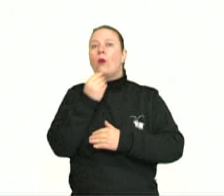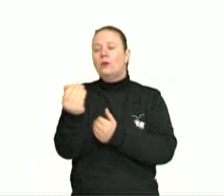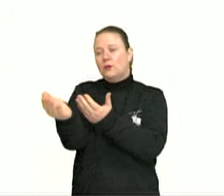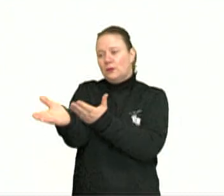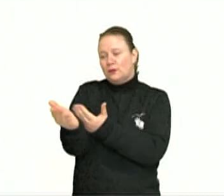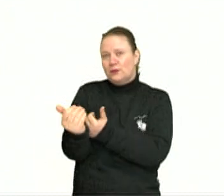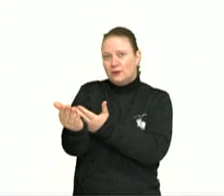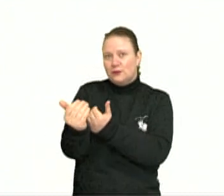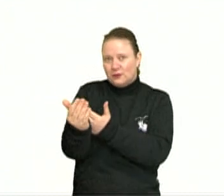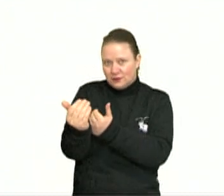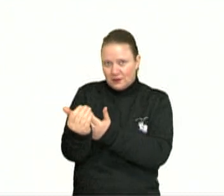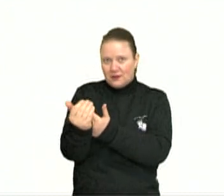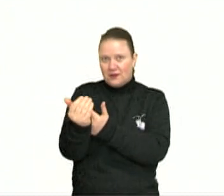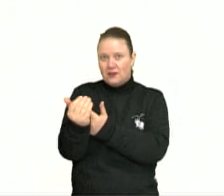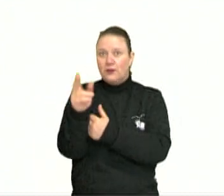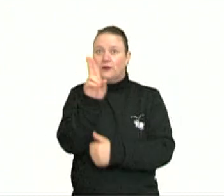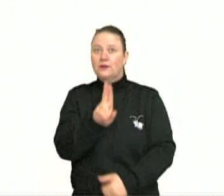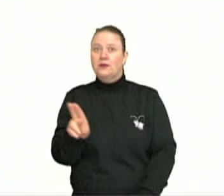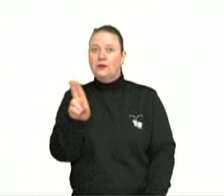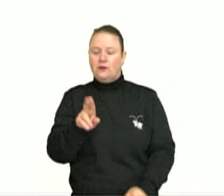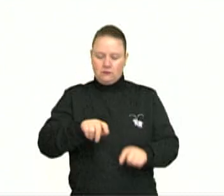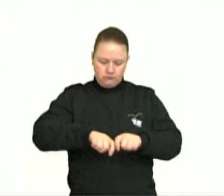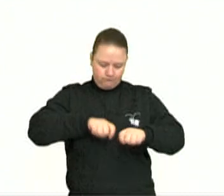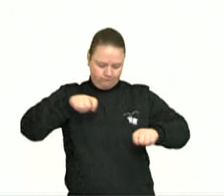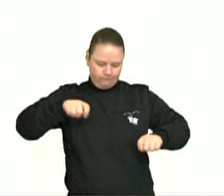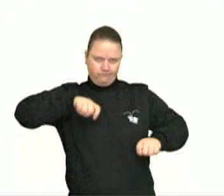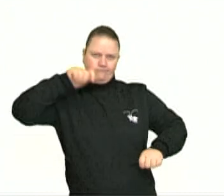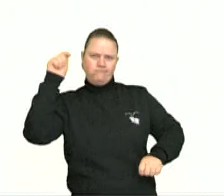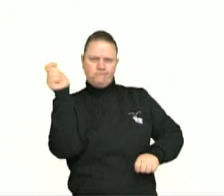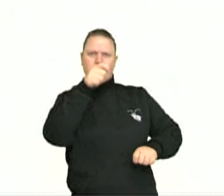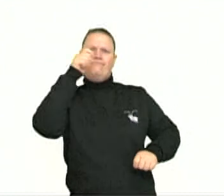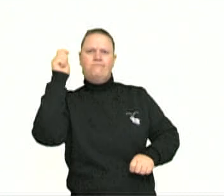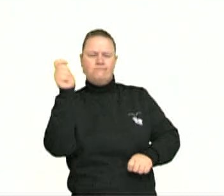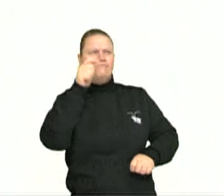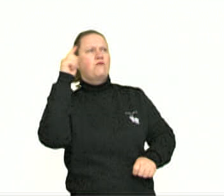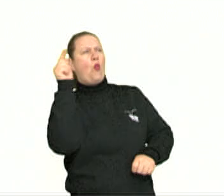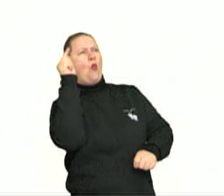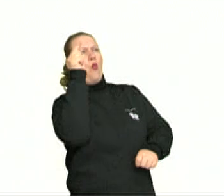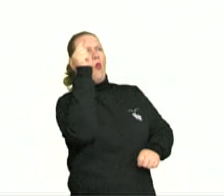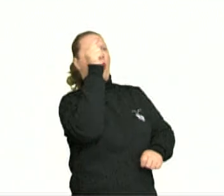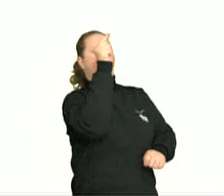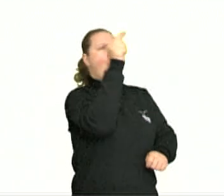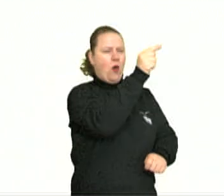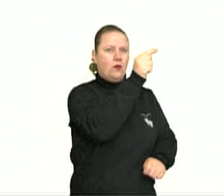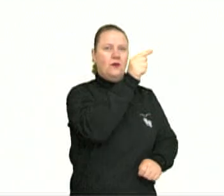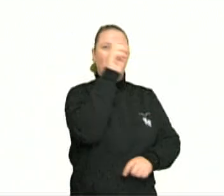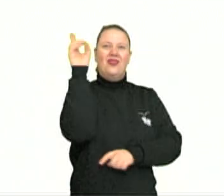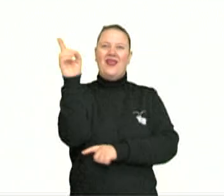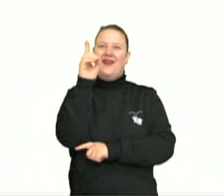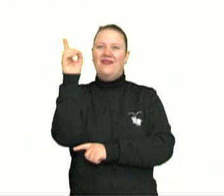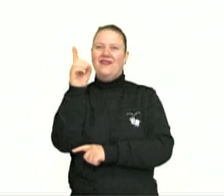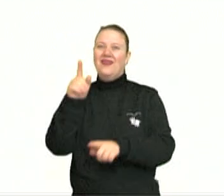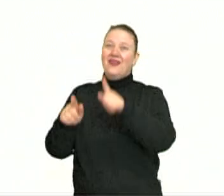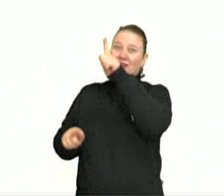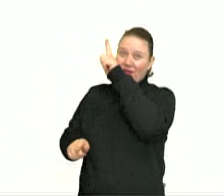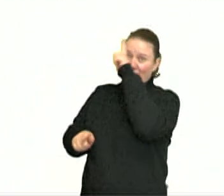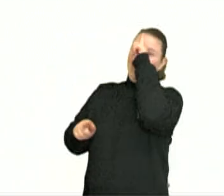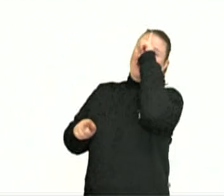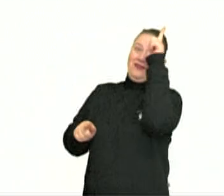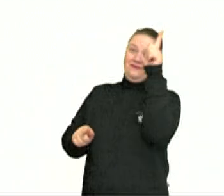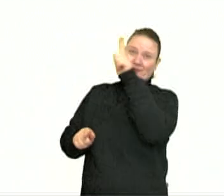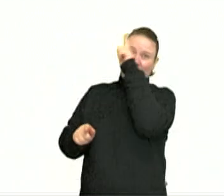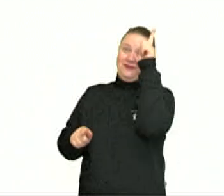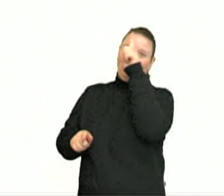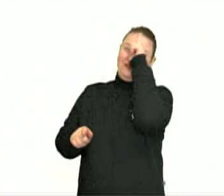pequeno utiliza uma atiradeira para derrotar um gigante. Dá para enxergar a física até na história de